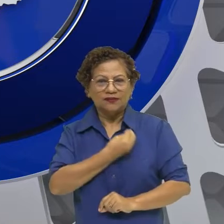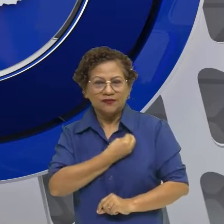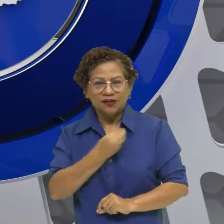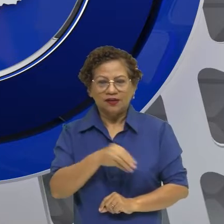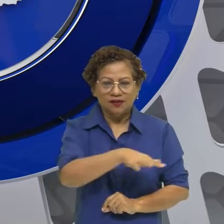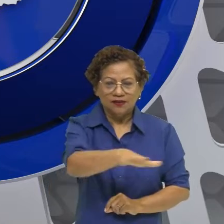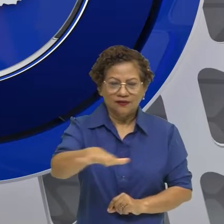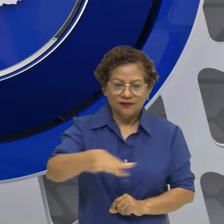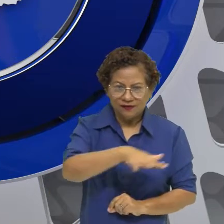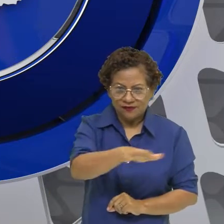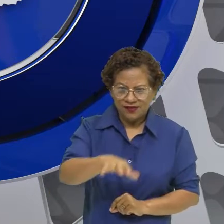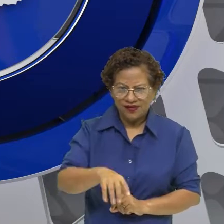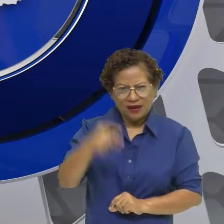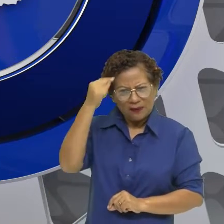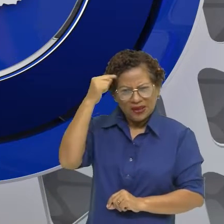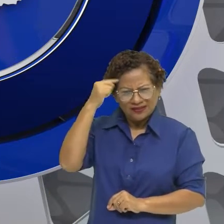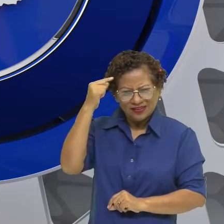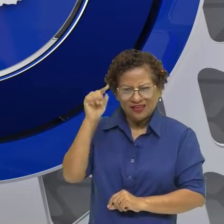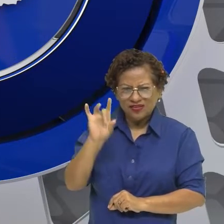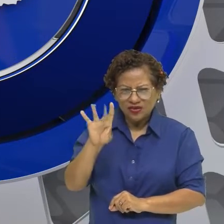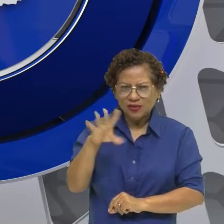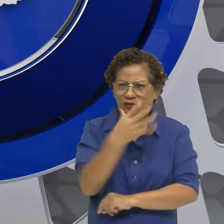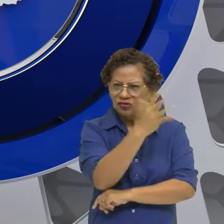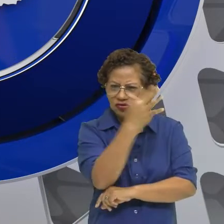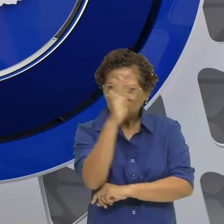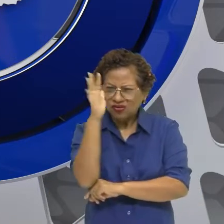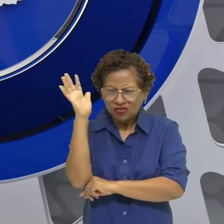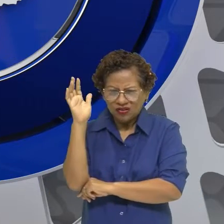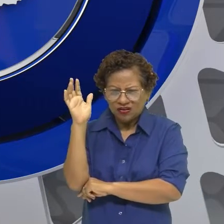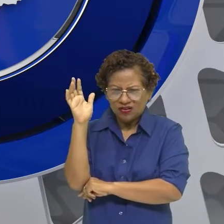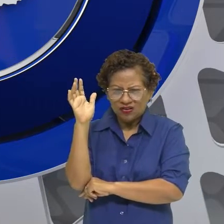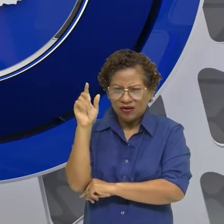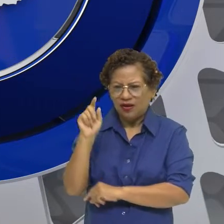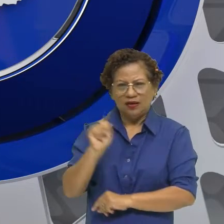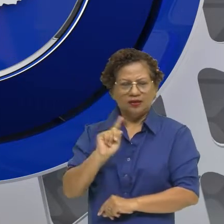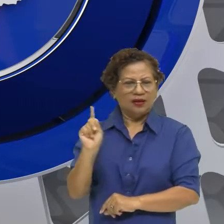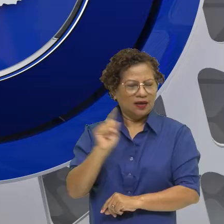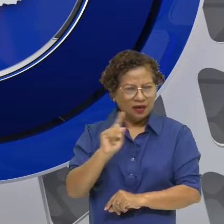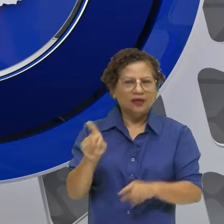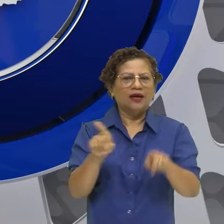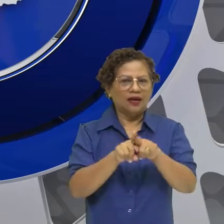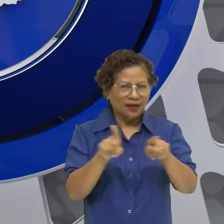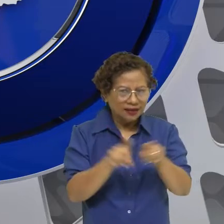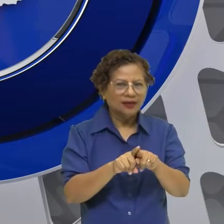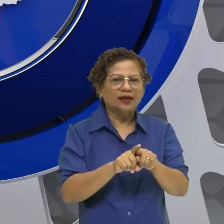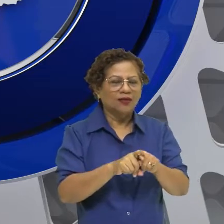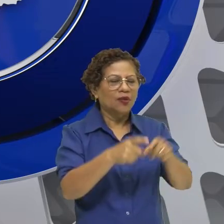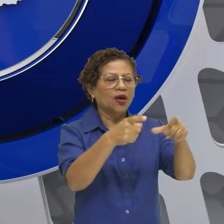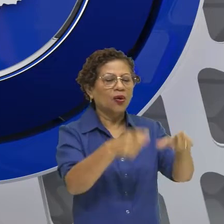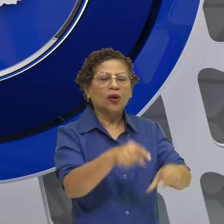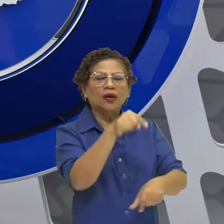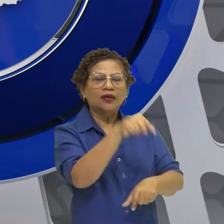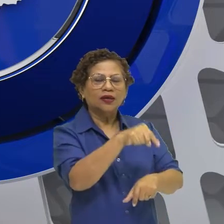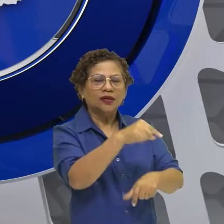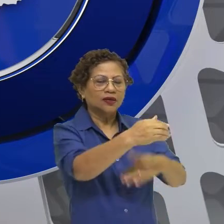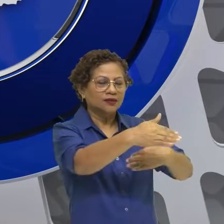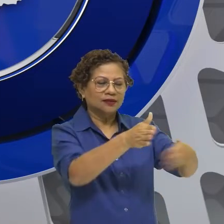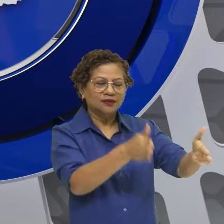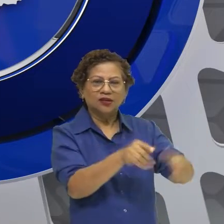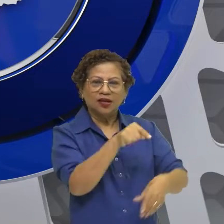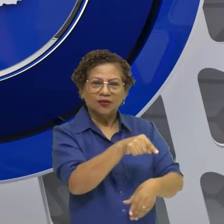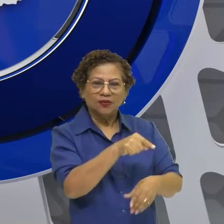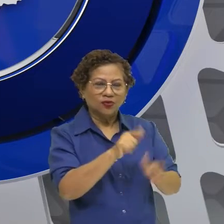o meio ambiente só é a floresta. Não, o meio ambiente é minha sala de aula. Quando eu jogo papel na sala de aula, quando